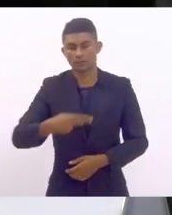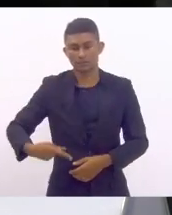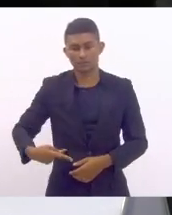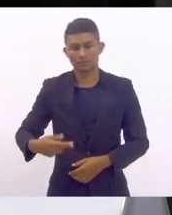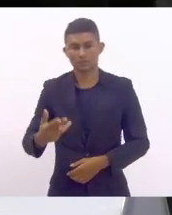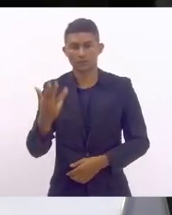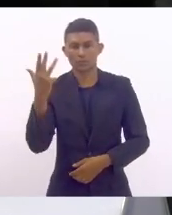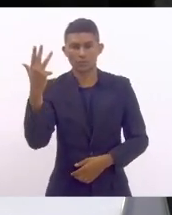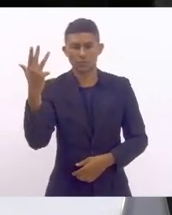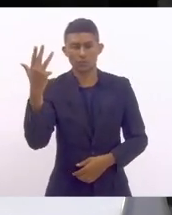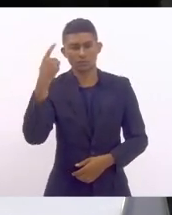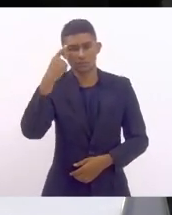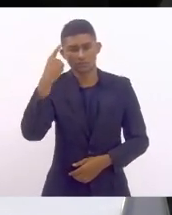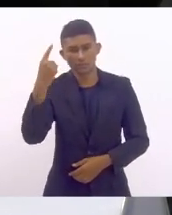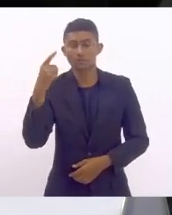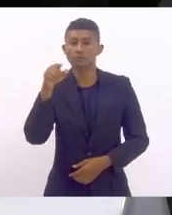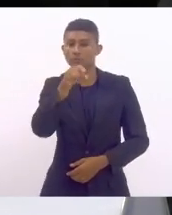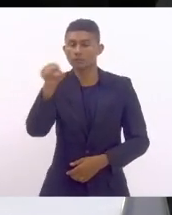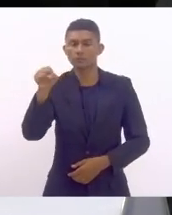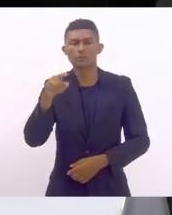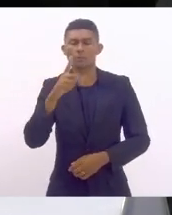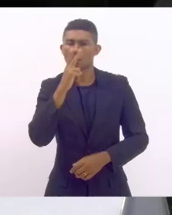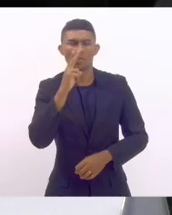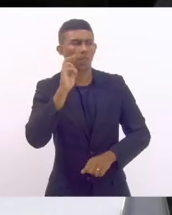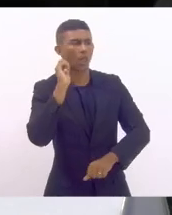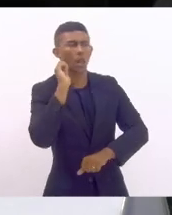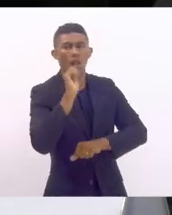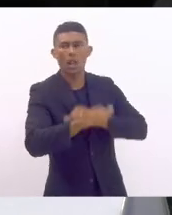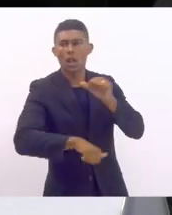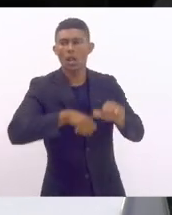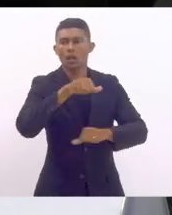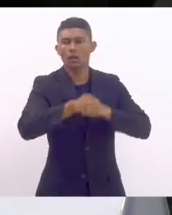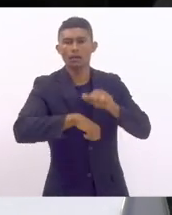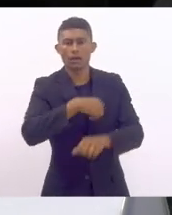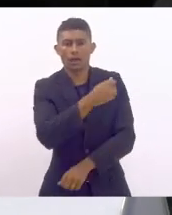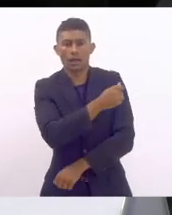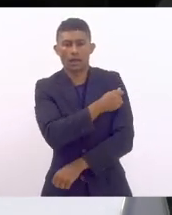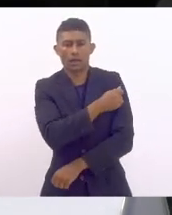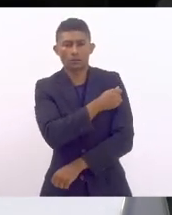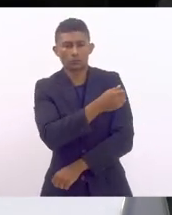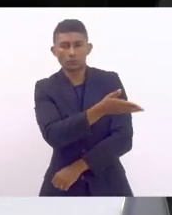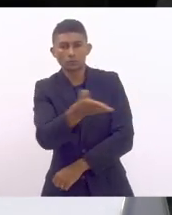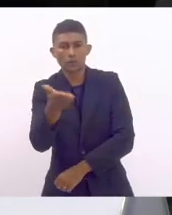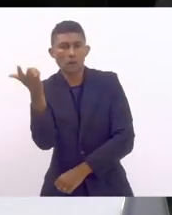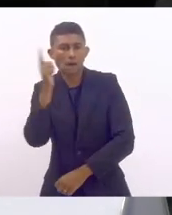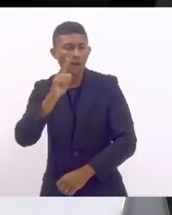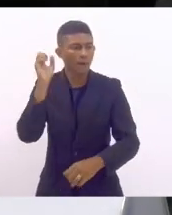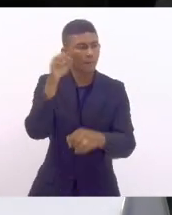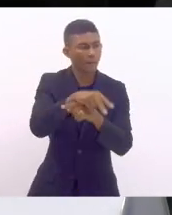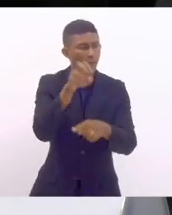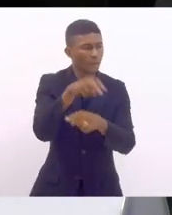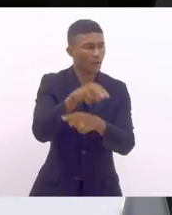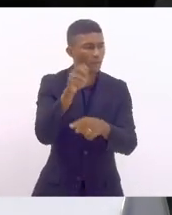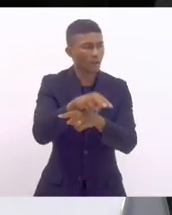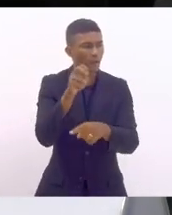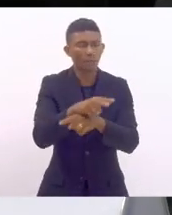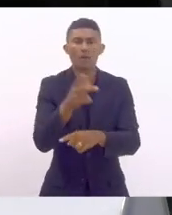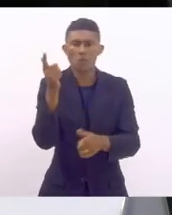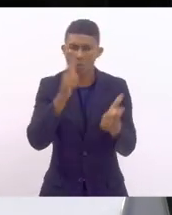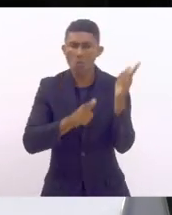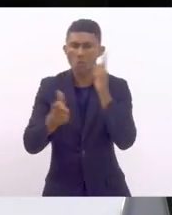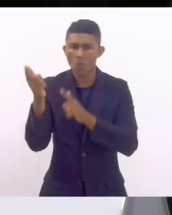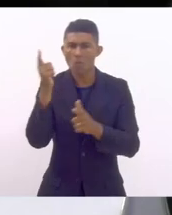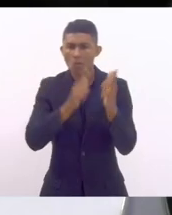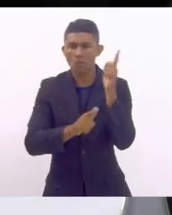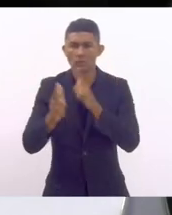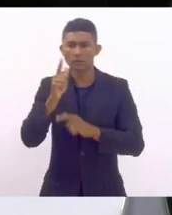houve uma mudança de perfil dos Estudantes dessas organizações de forma que Até recentemente